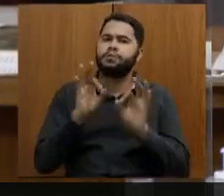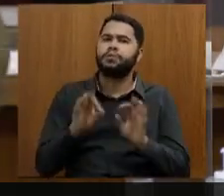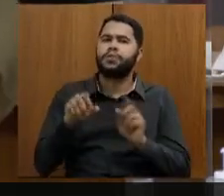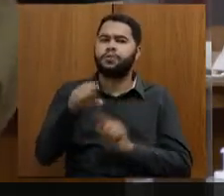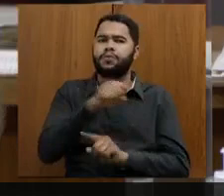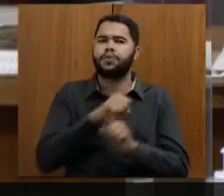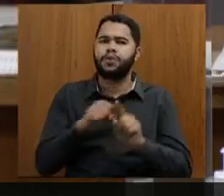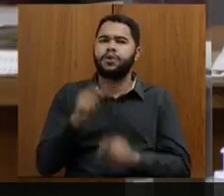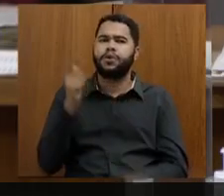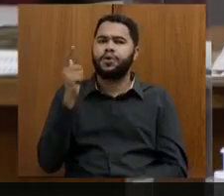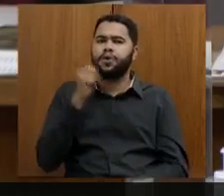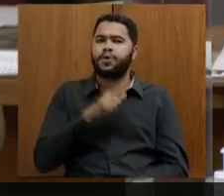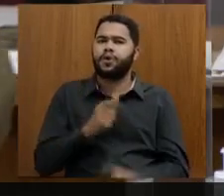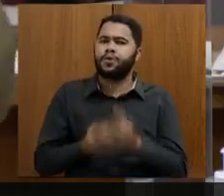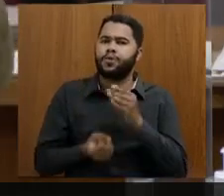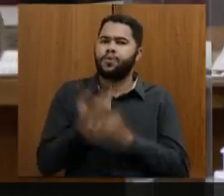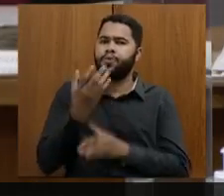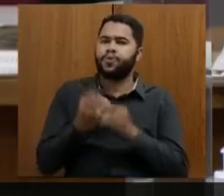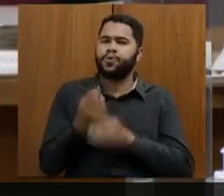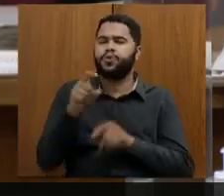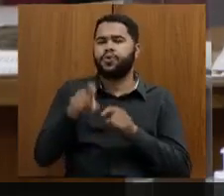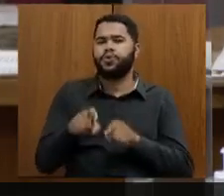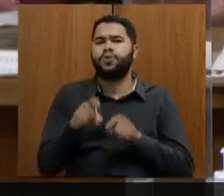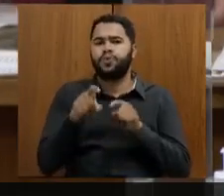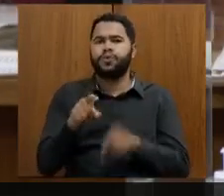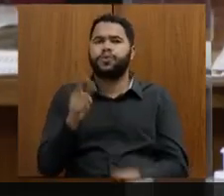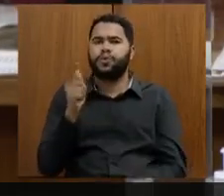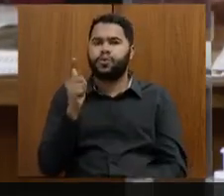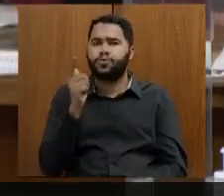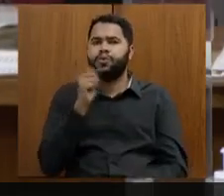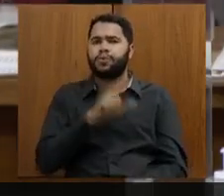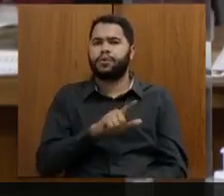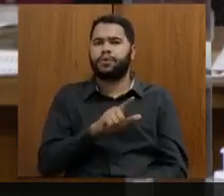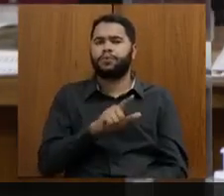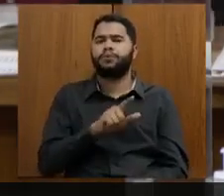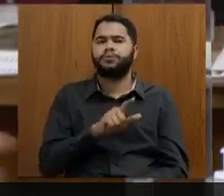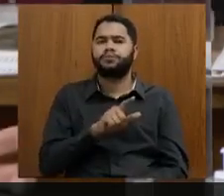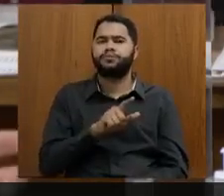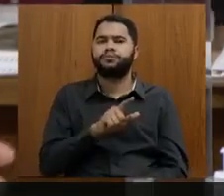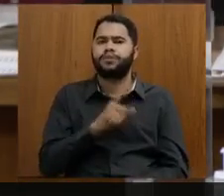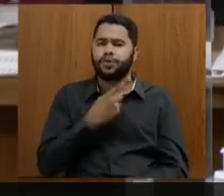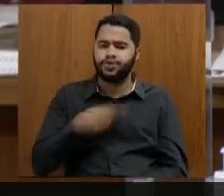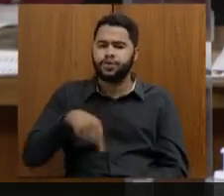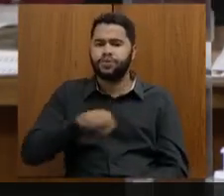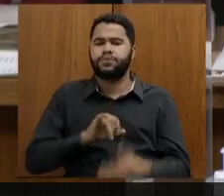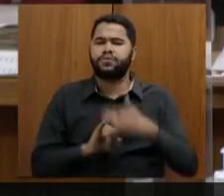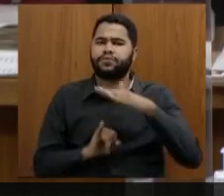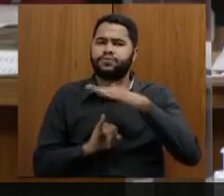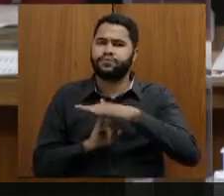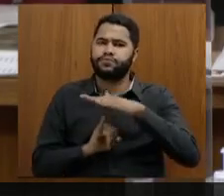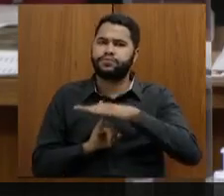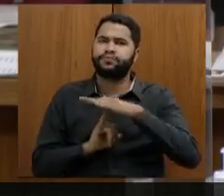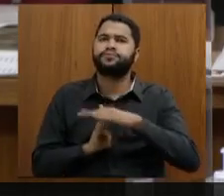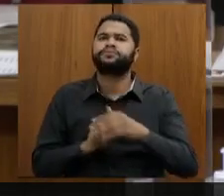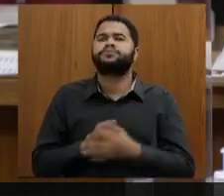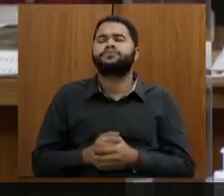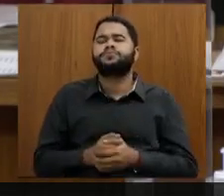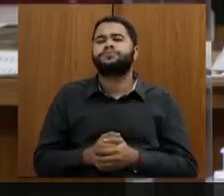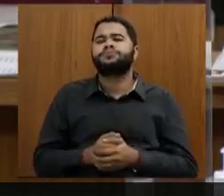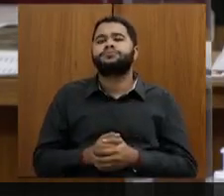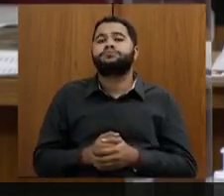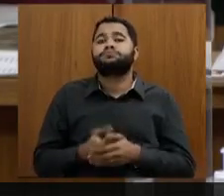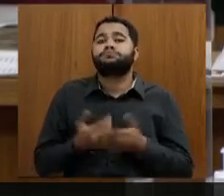sociedade ganha o produtor rural ganha a e as nossas instituições instituições